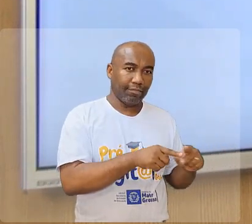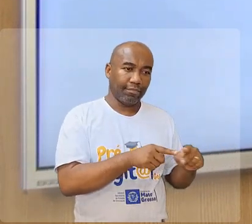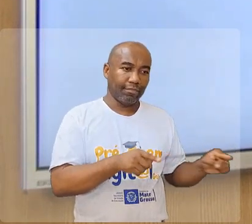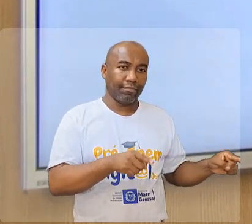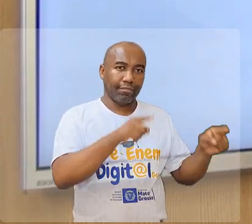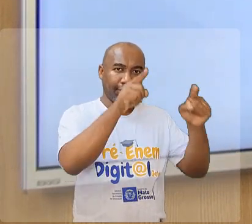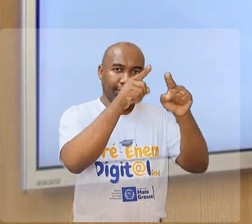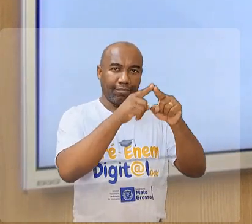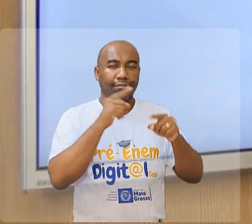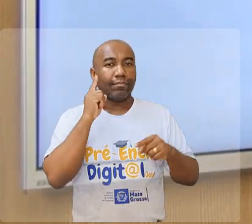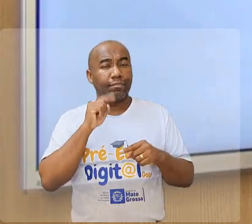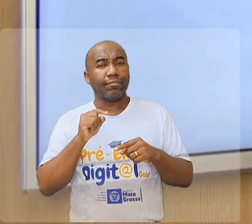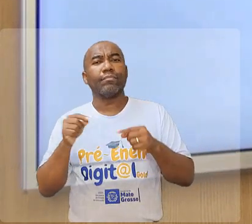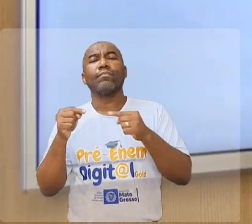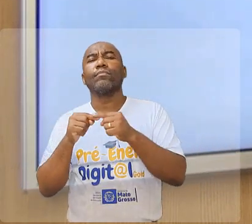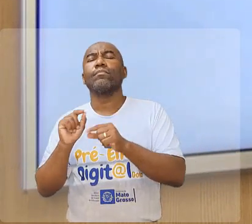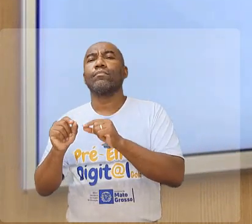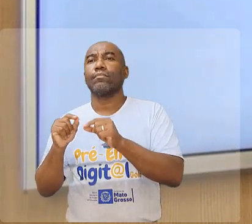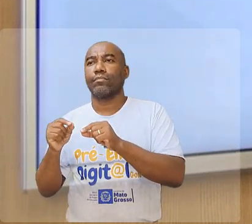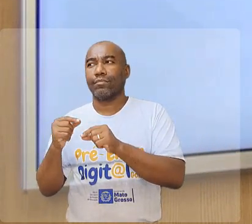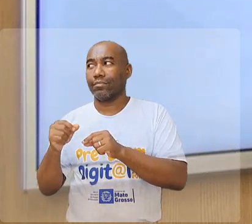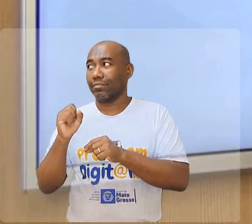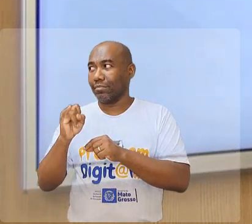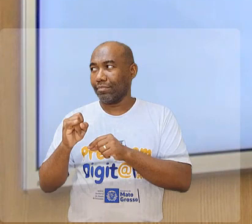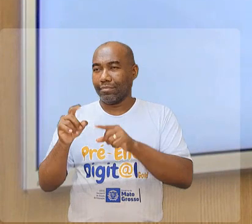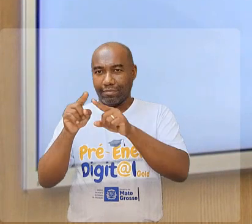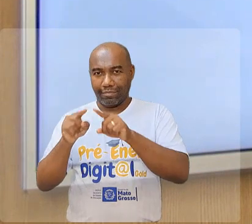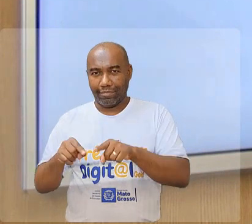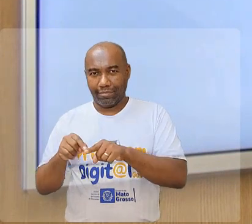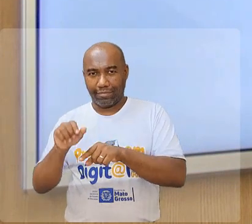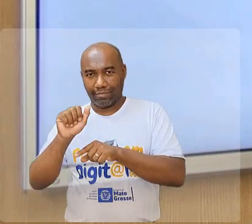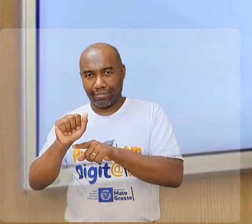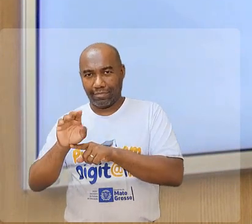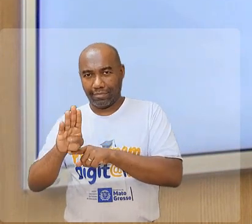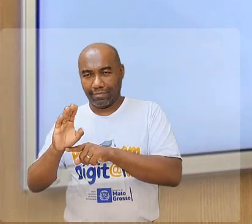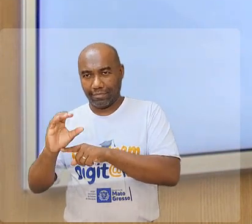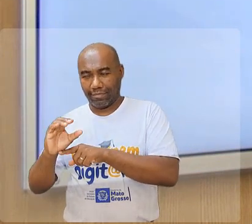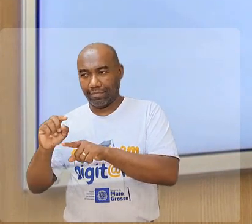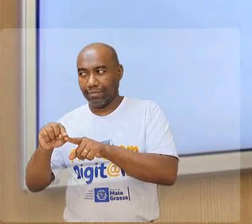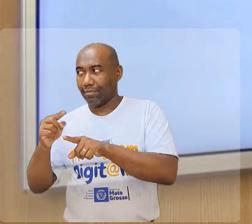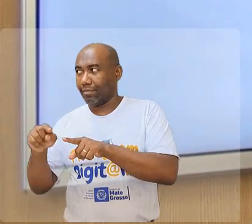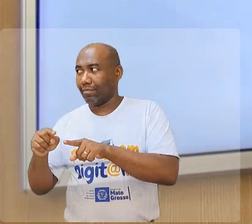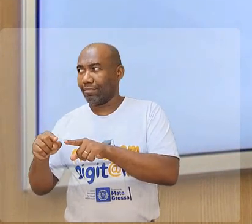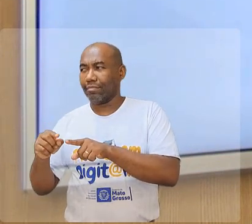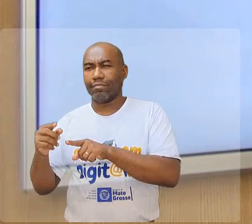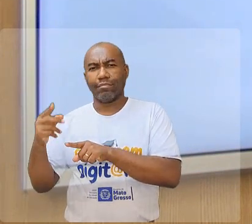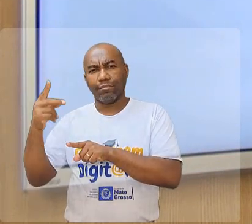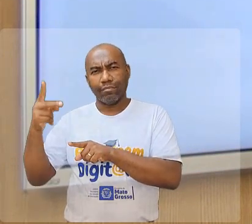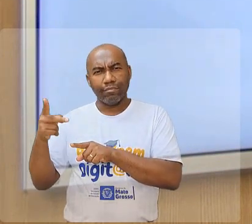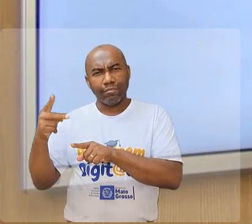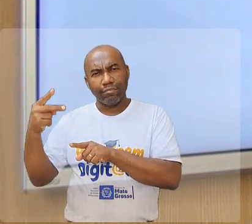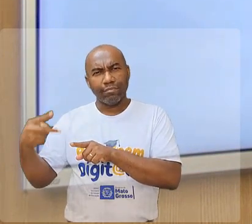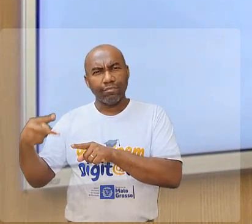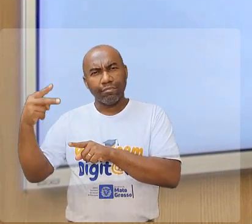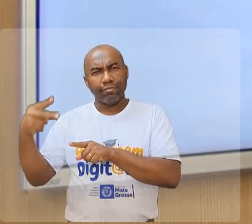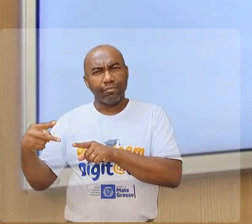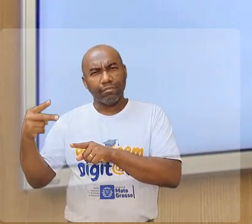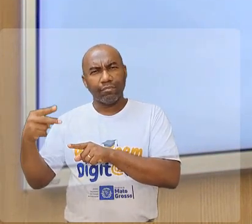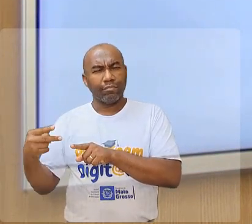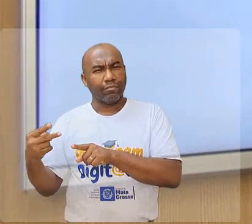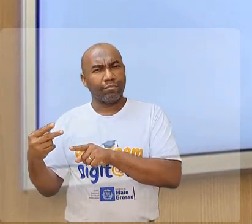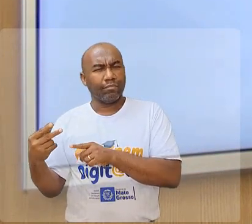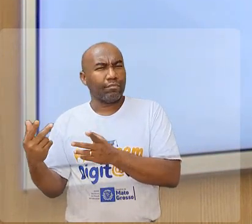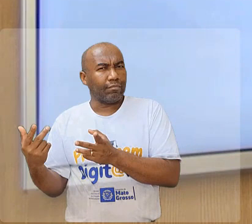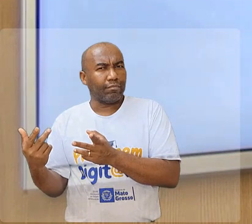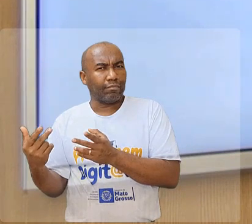ao triângulo médio Só que tem um porém se esse triângulo é semelhante aos olhos então os dois